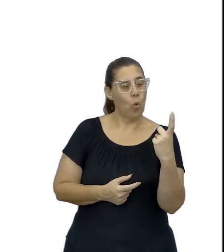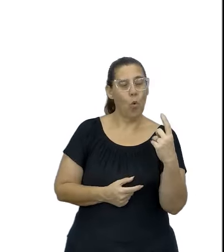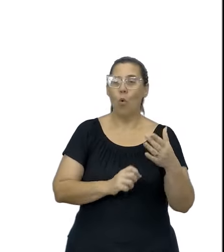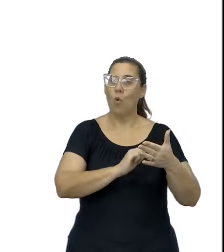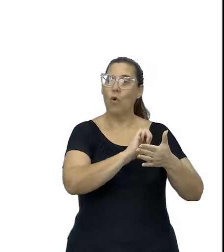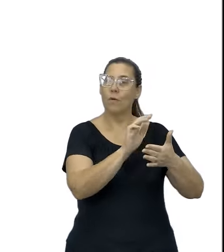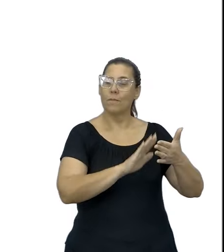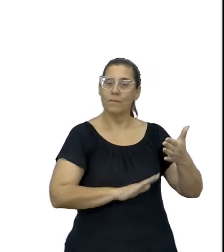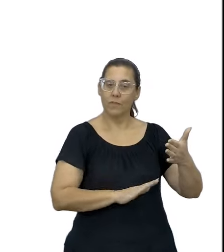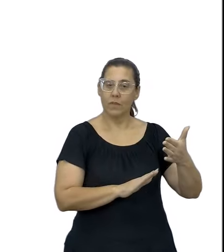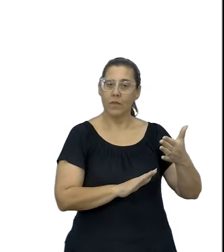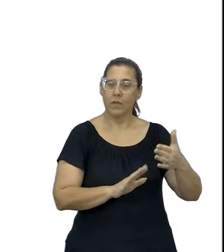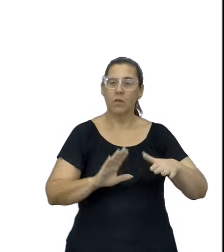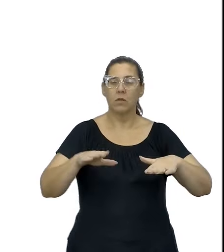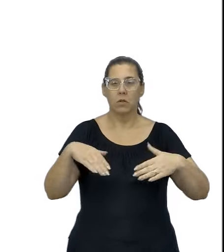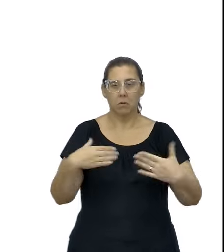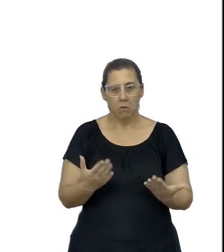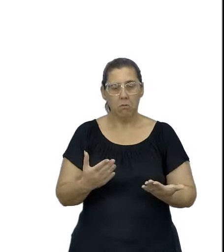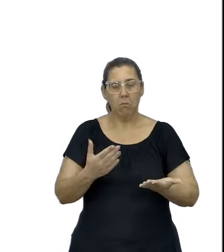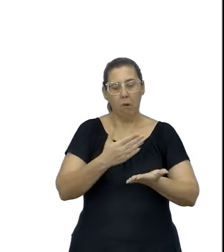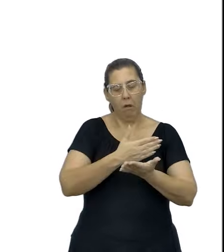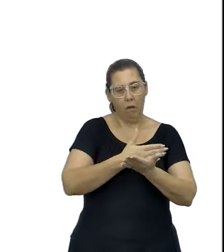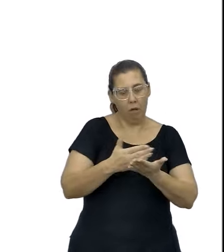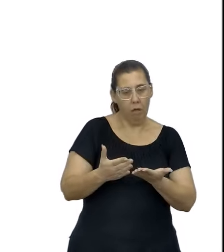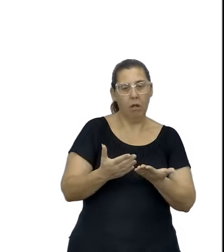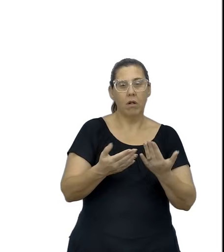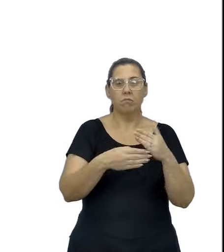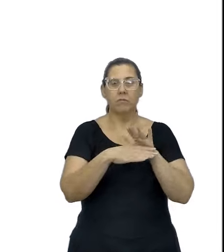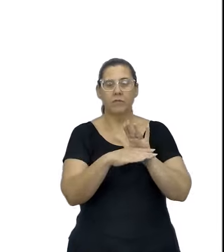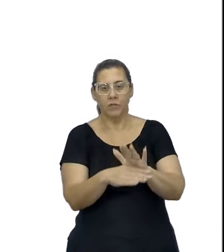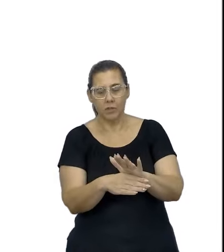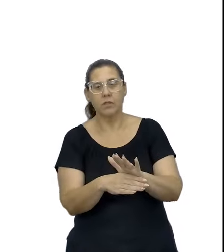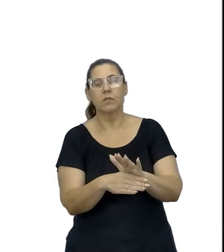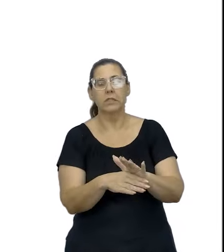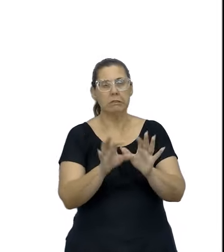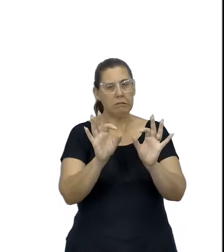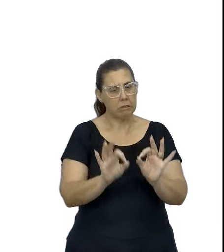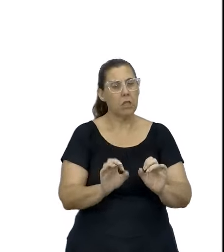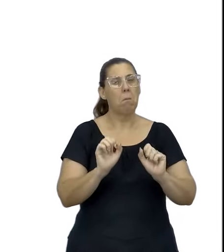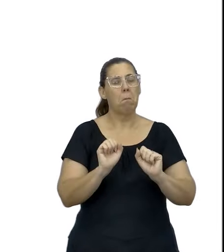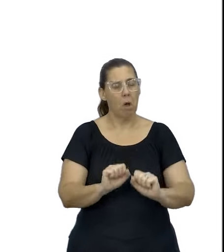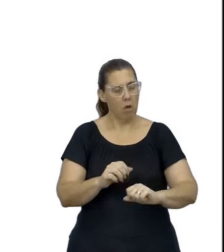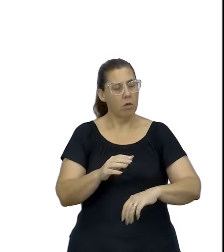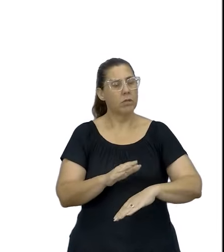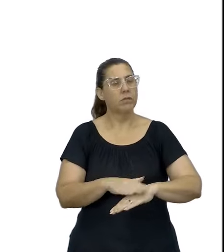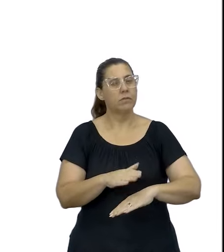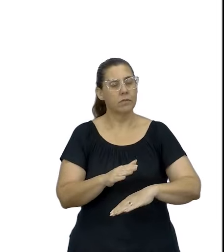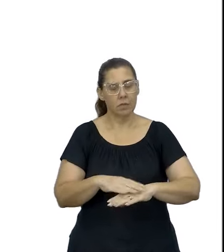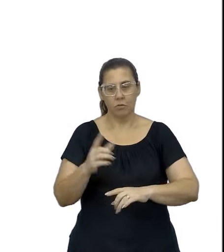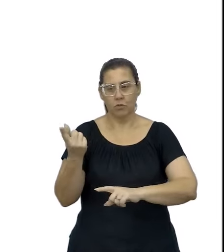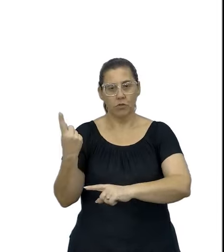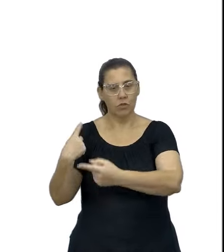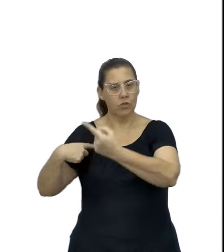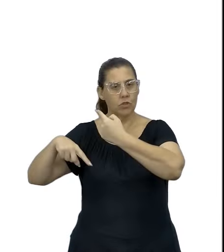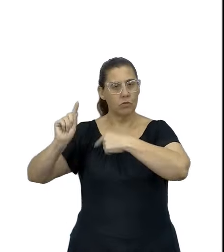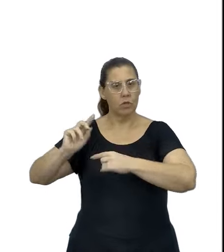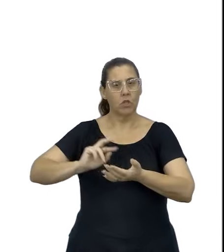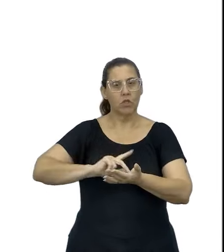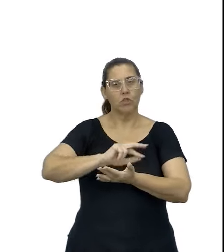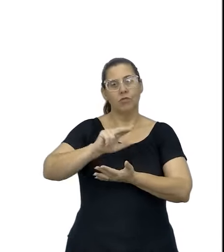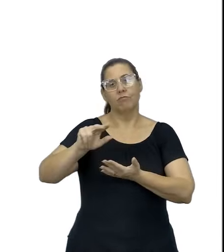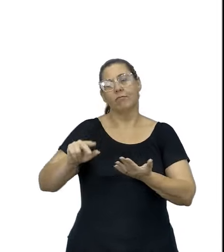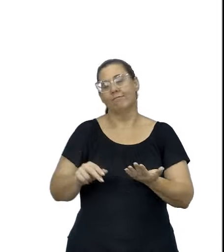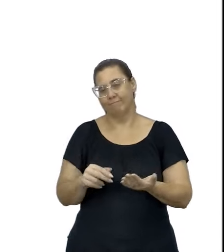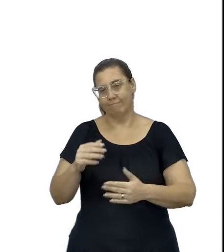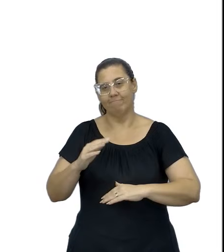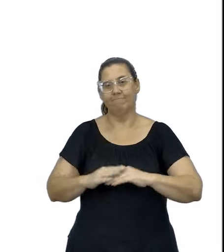atividade, desde que conduzida com intervenções adequadas, ela pode promover o desenvolvimento de diferentes